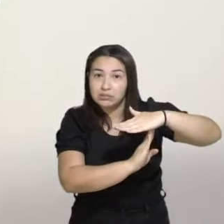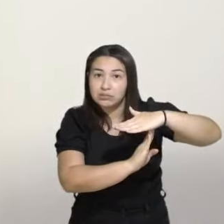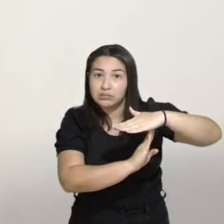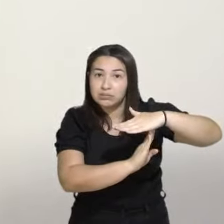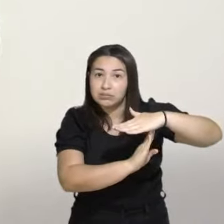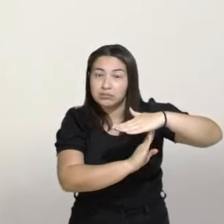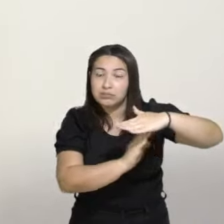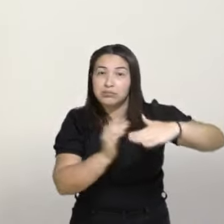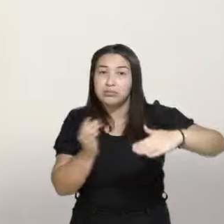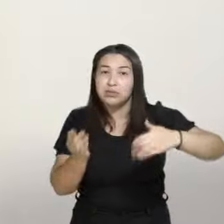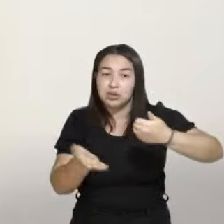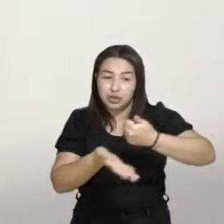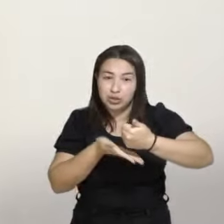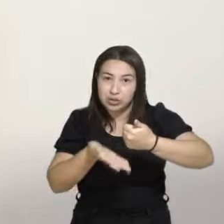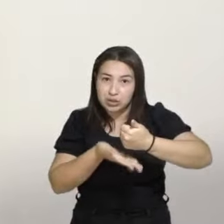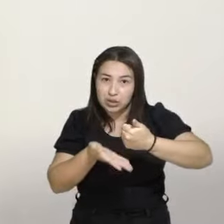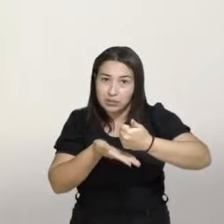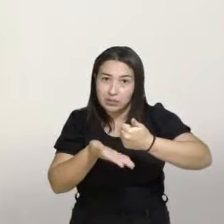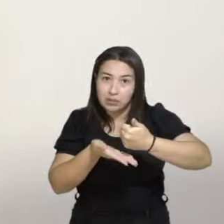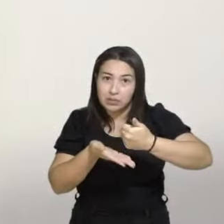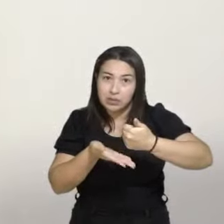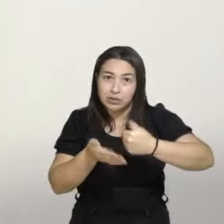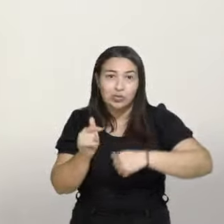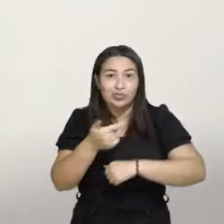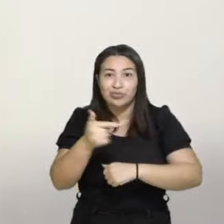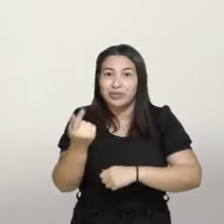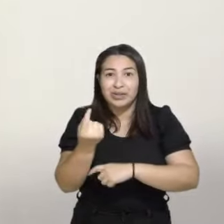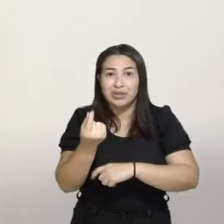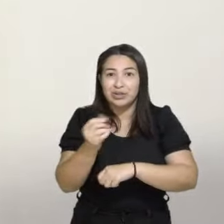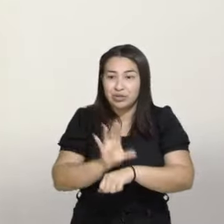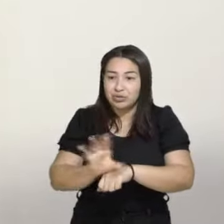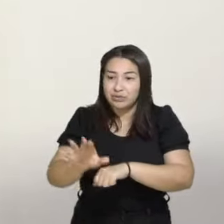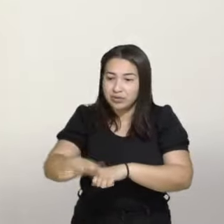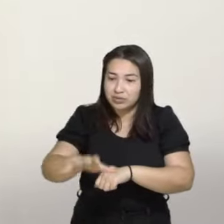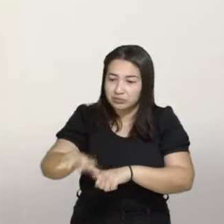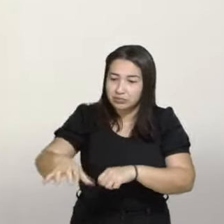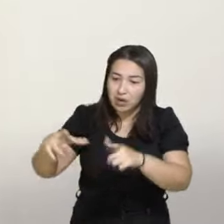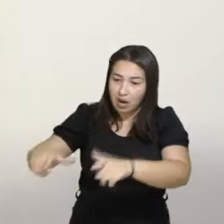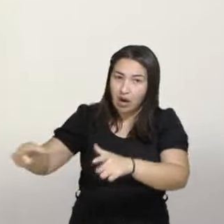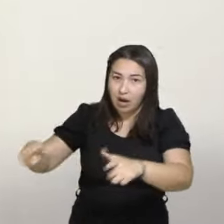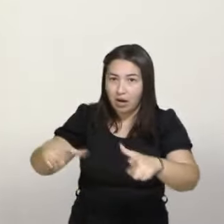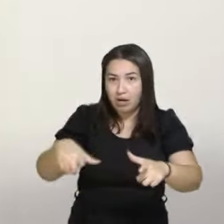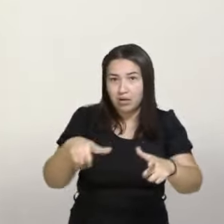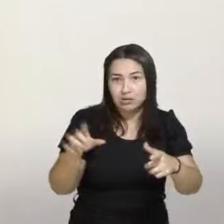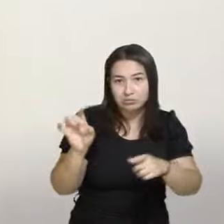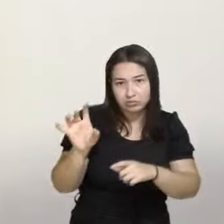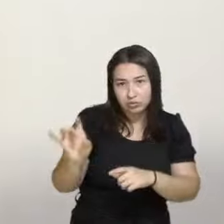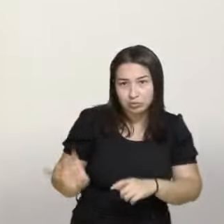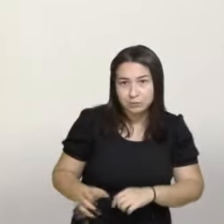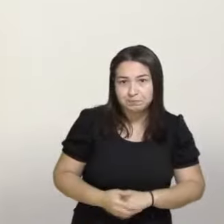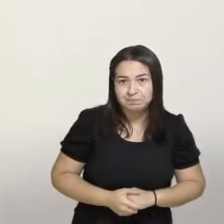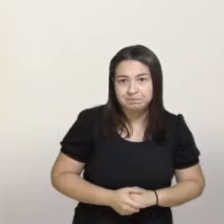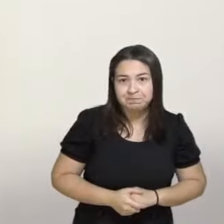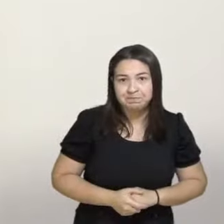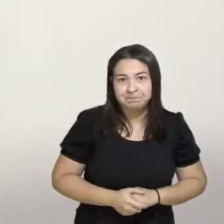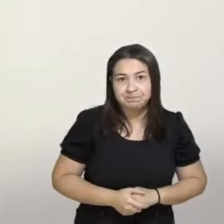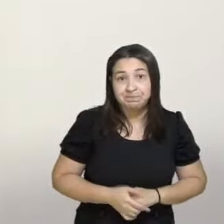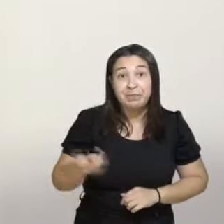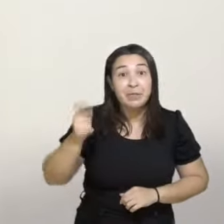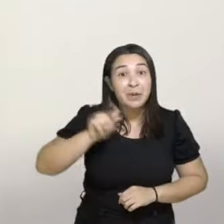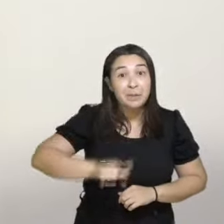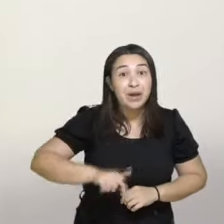previsto no piso, nós não teremos investimento nessas áreas. E o que eu quero trazer aqui é que também nós não